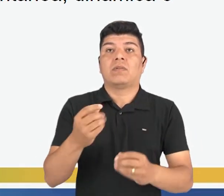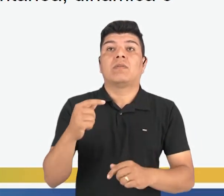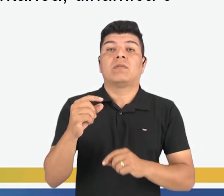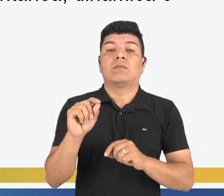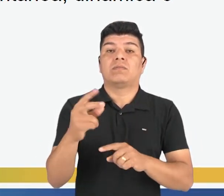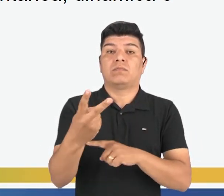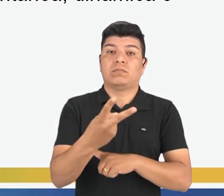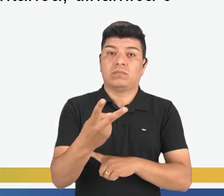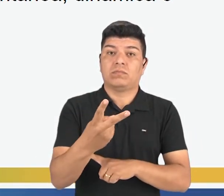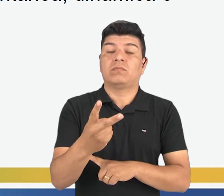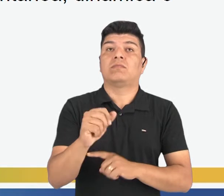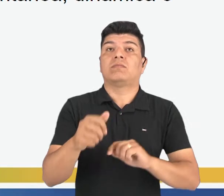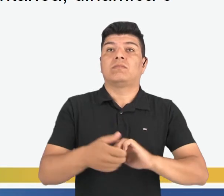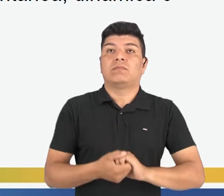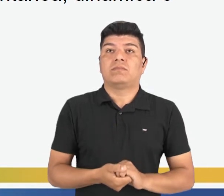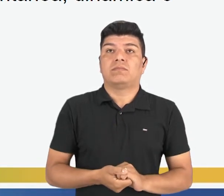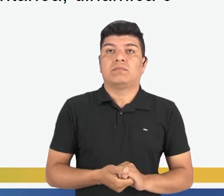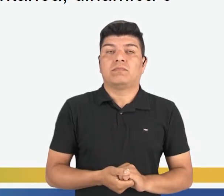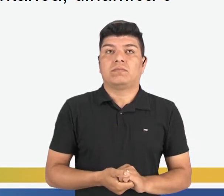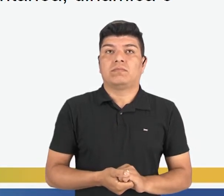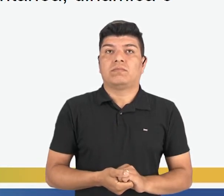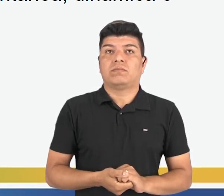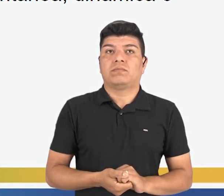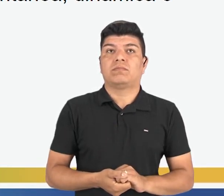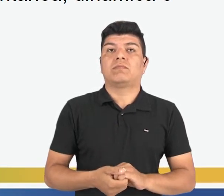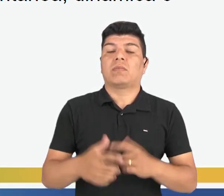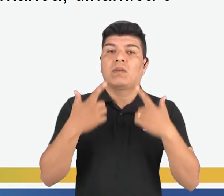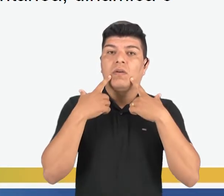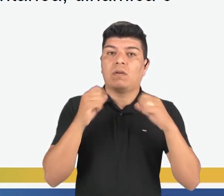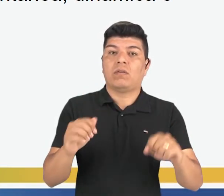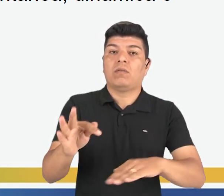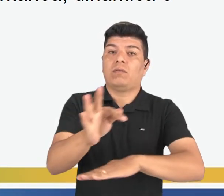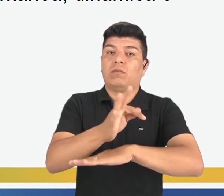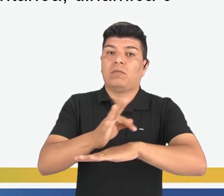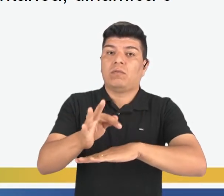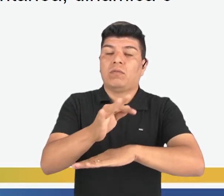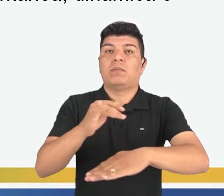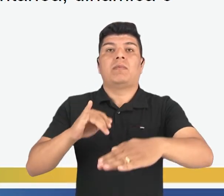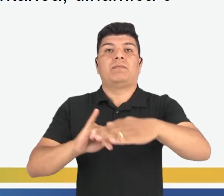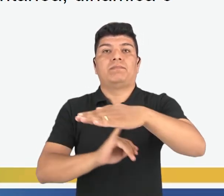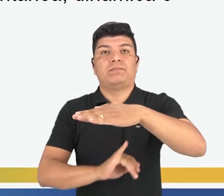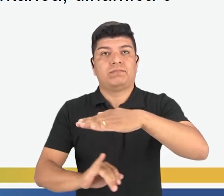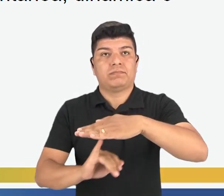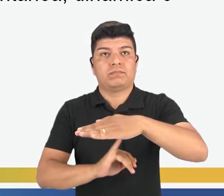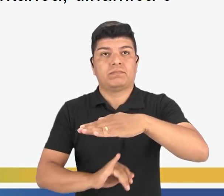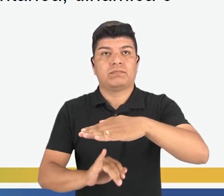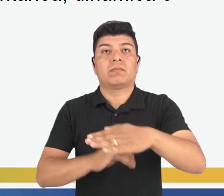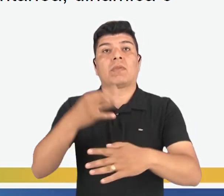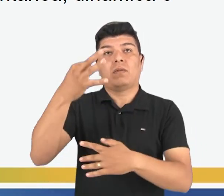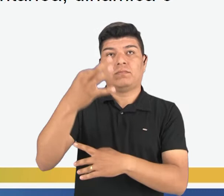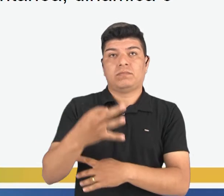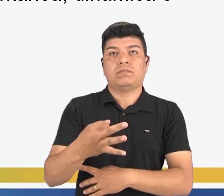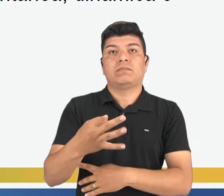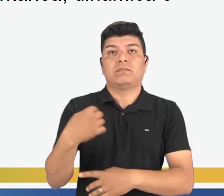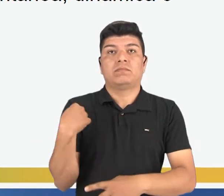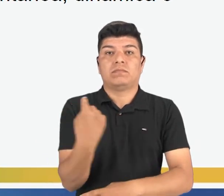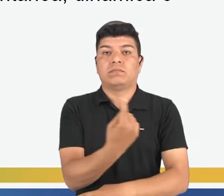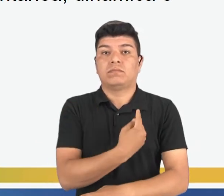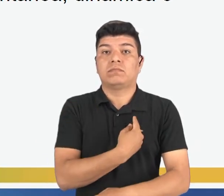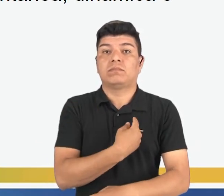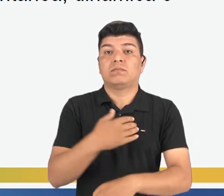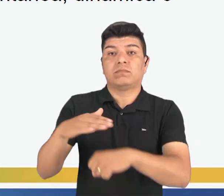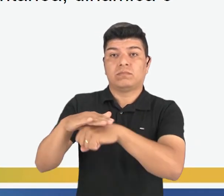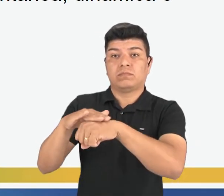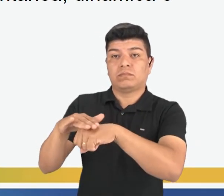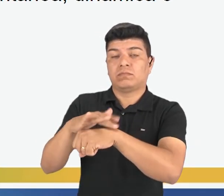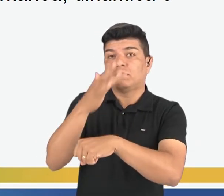dois padrões de linguagem: a linguagem formal e informal. Certamente, quando falamos com